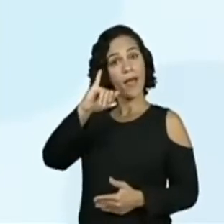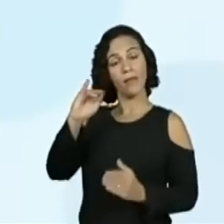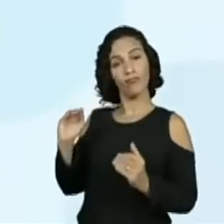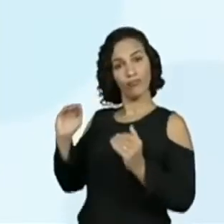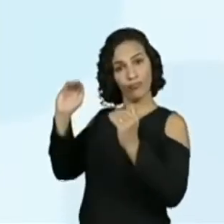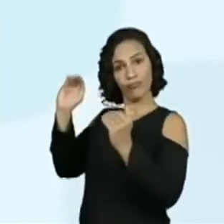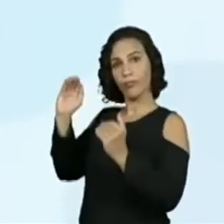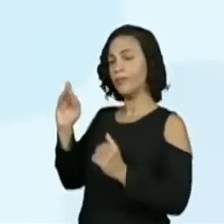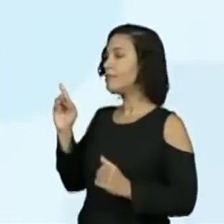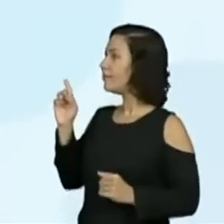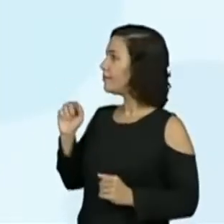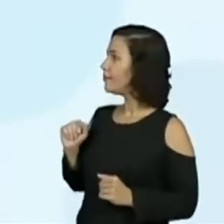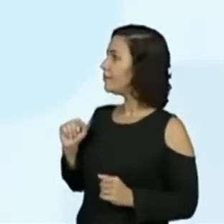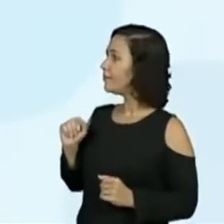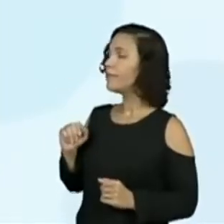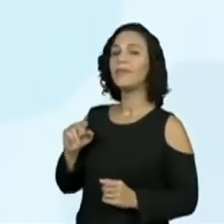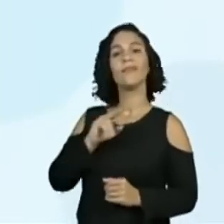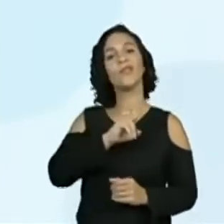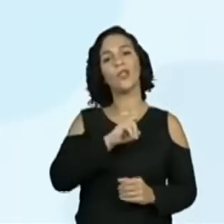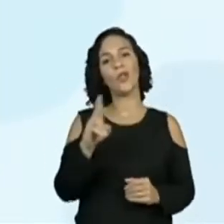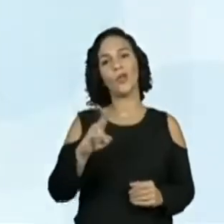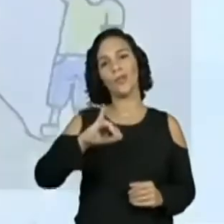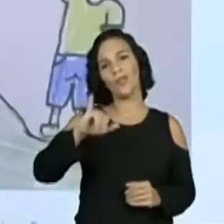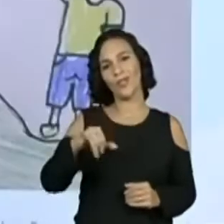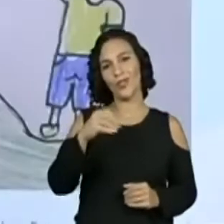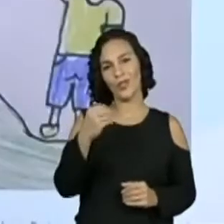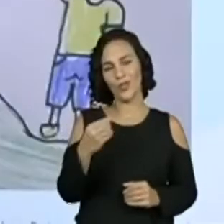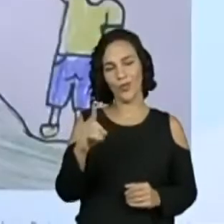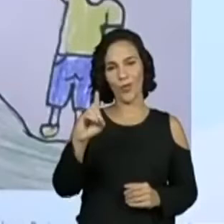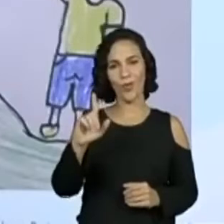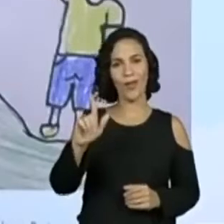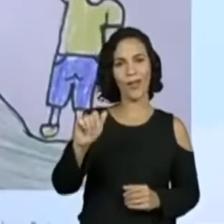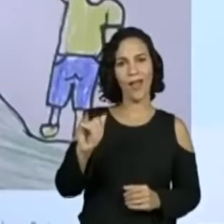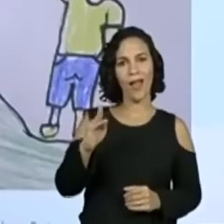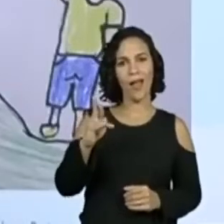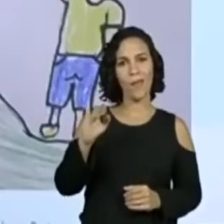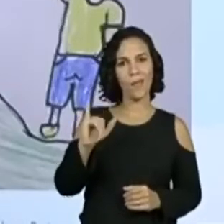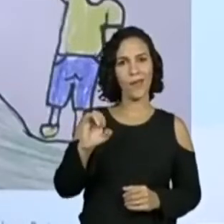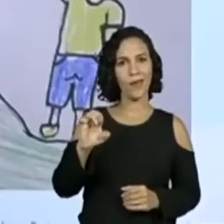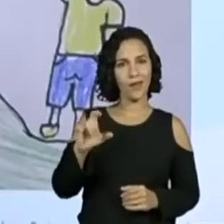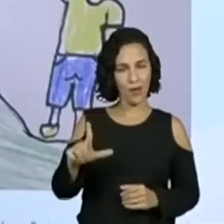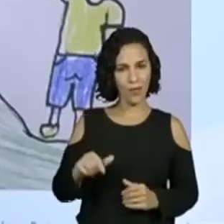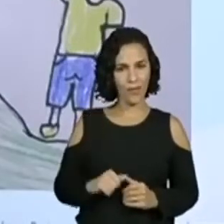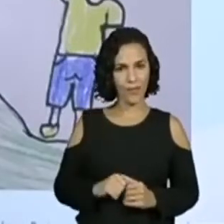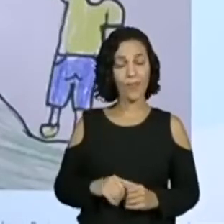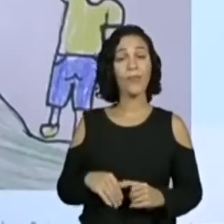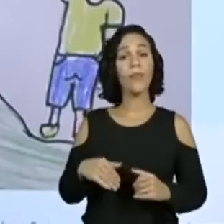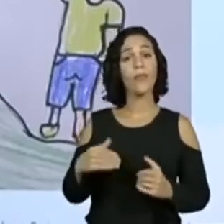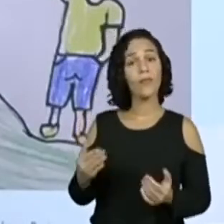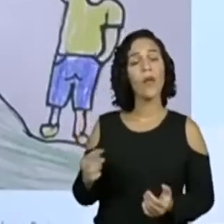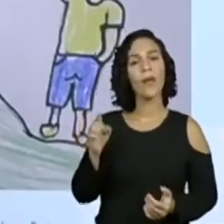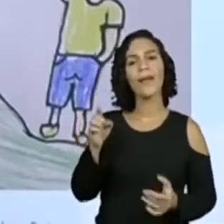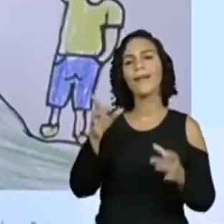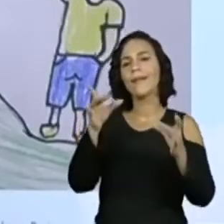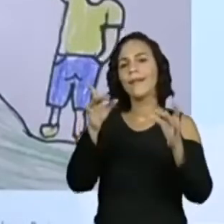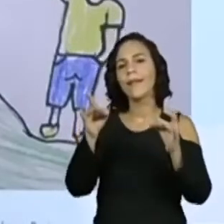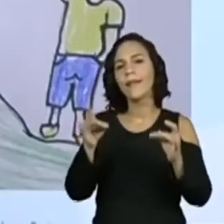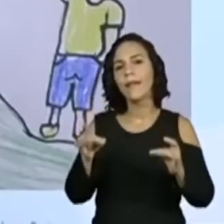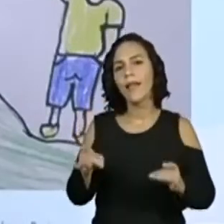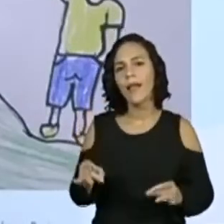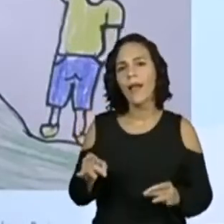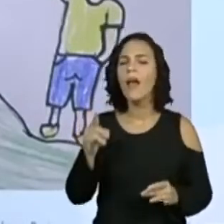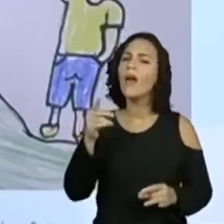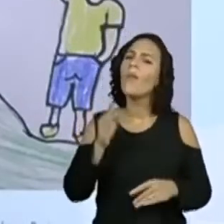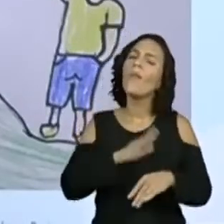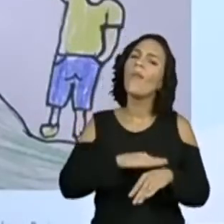eles, porque um é importante para o outro. Então, isso que é mais do que contar o que eu observei, é entender o que foi